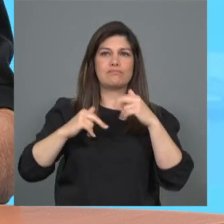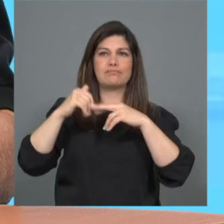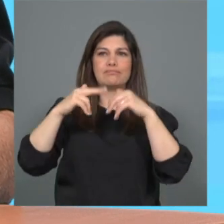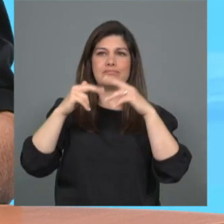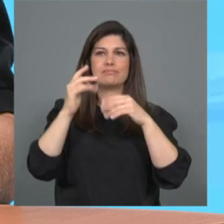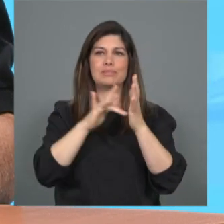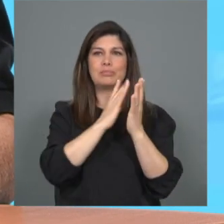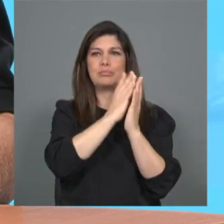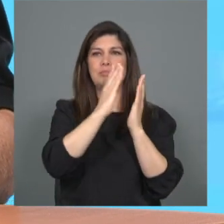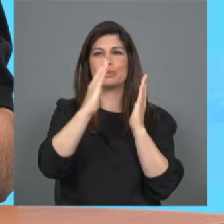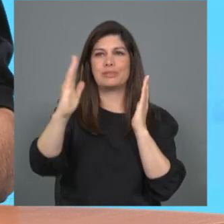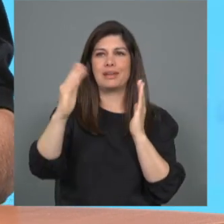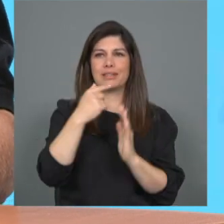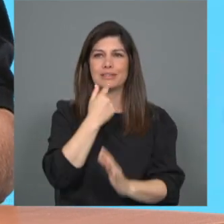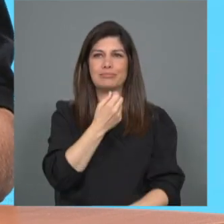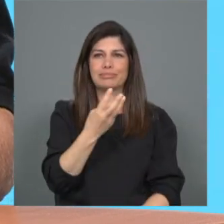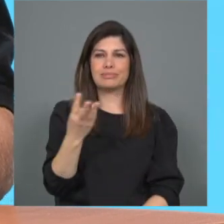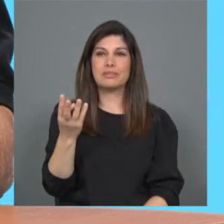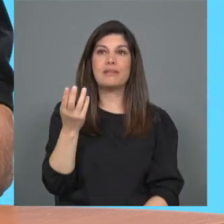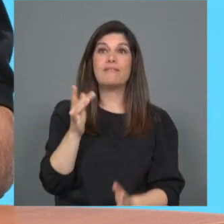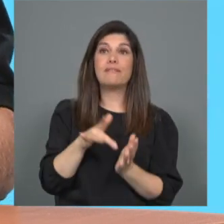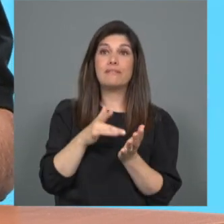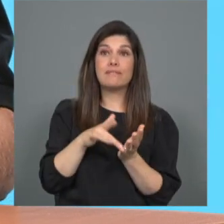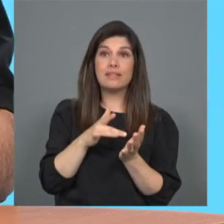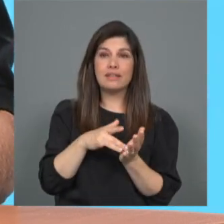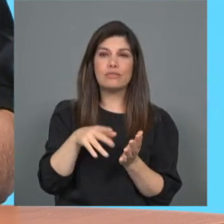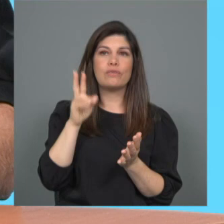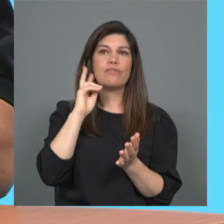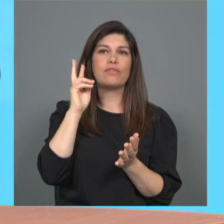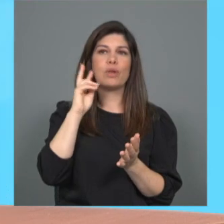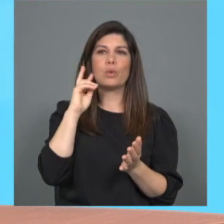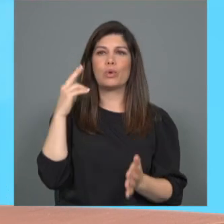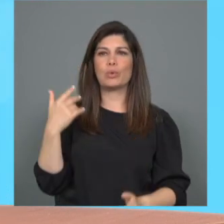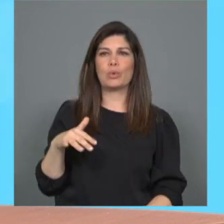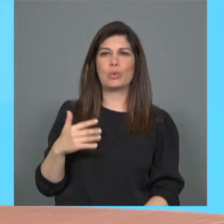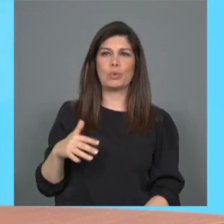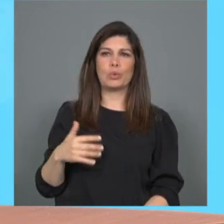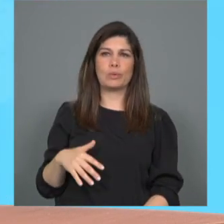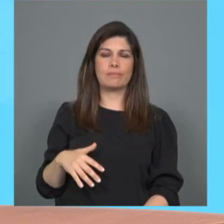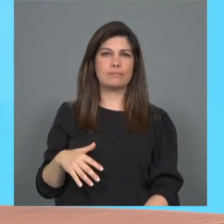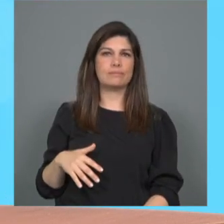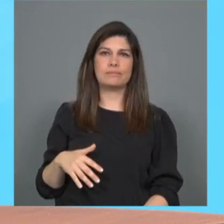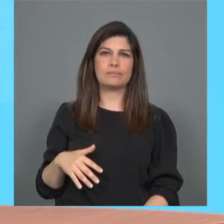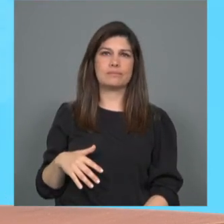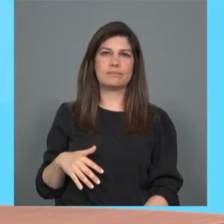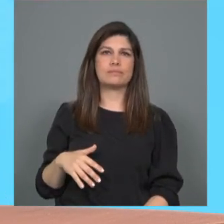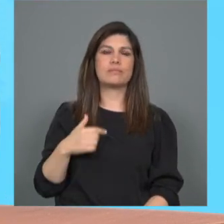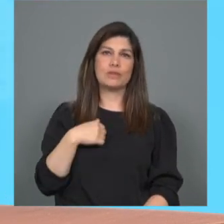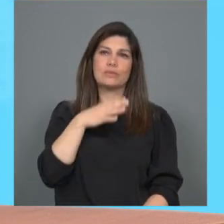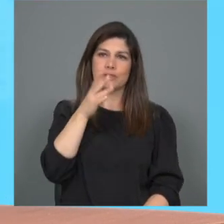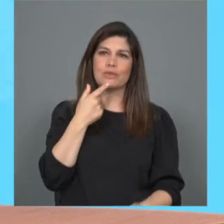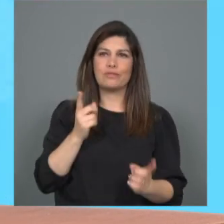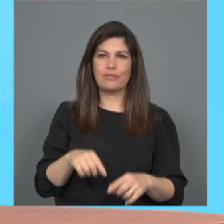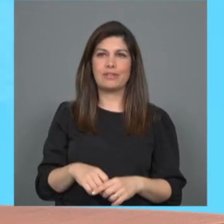O valor do livro, o valor dos livros, é uma coisa, e eu volto a dizer, isto